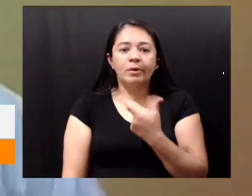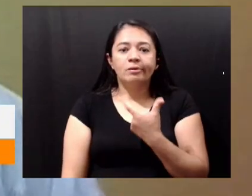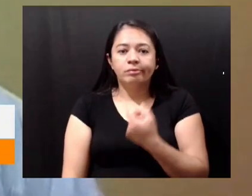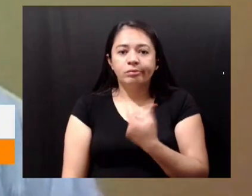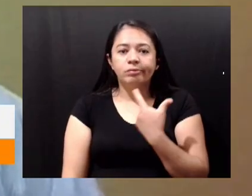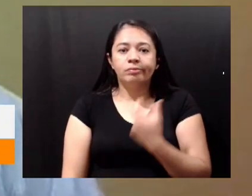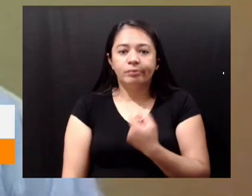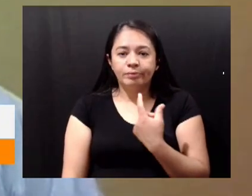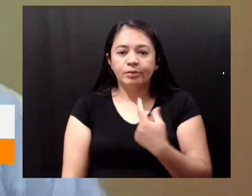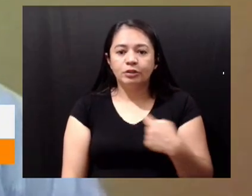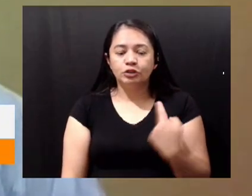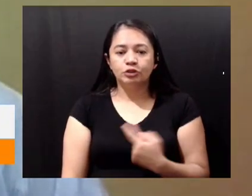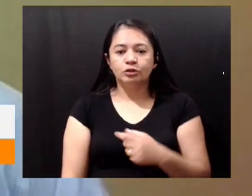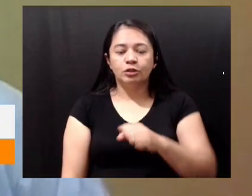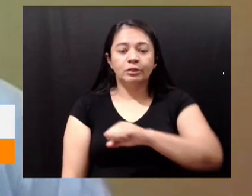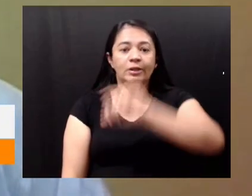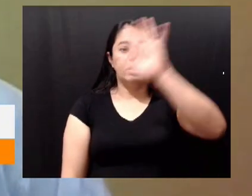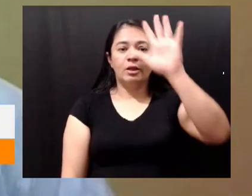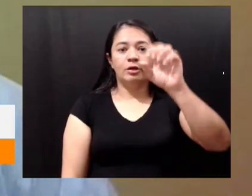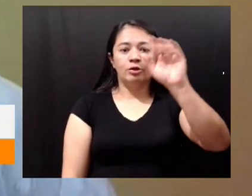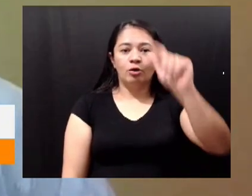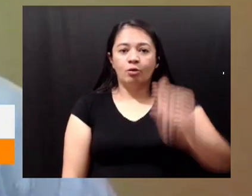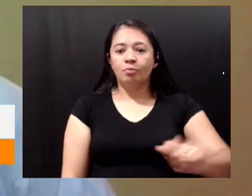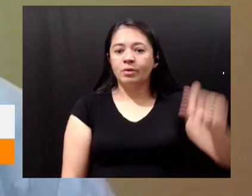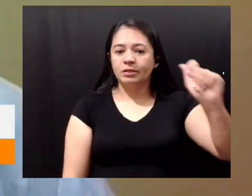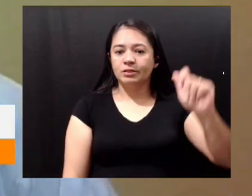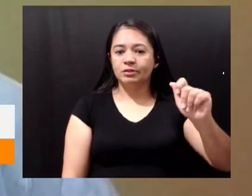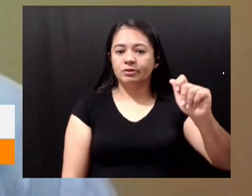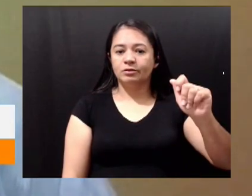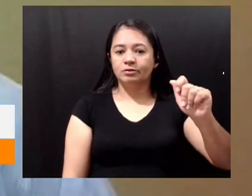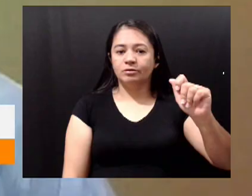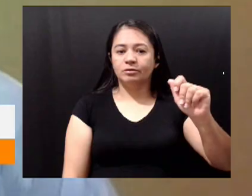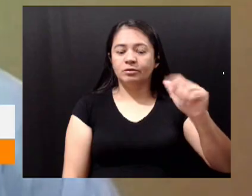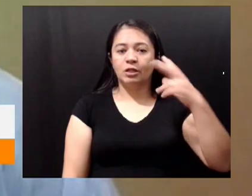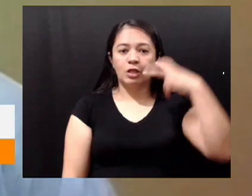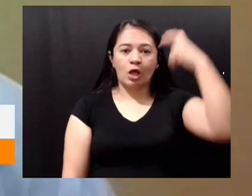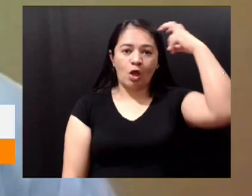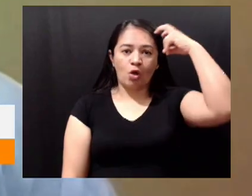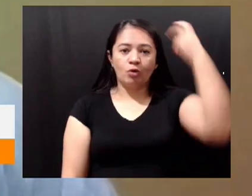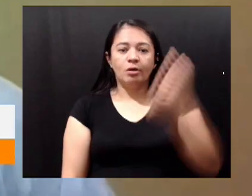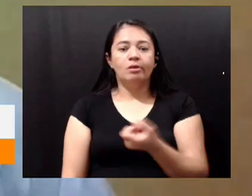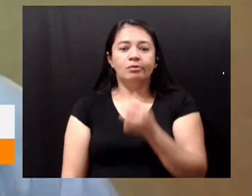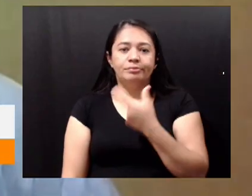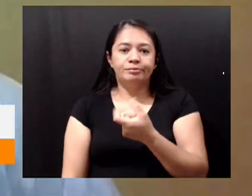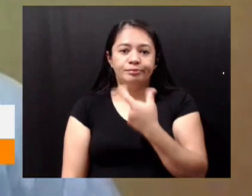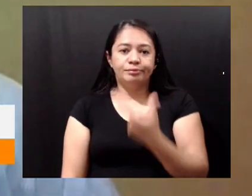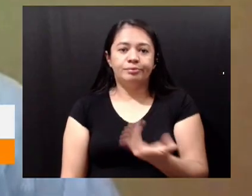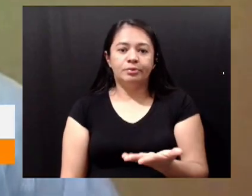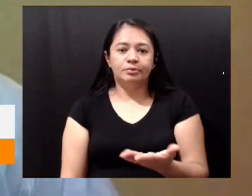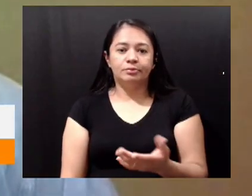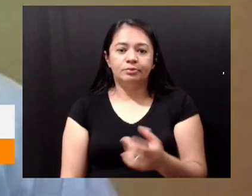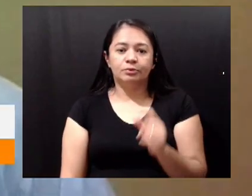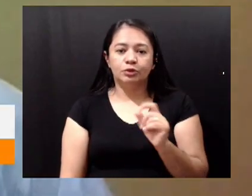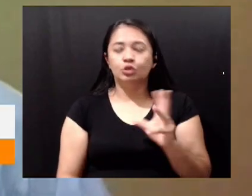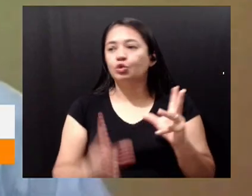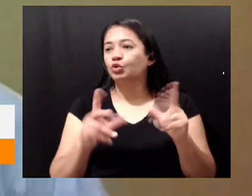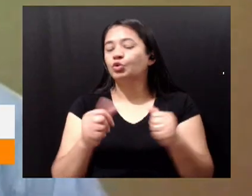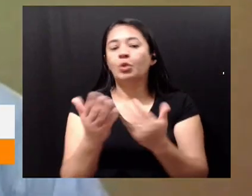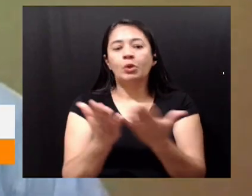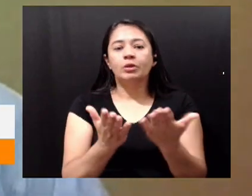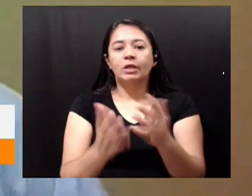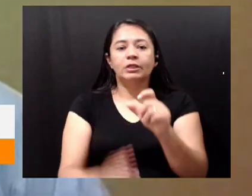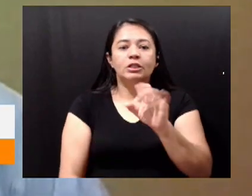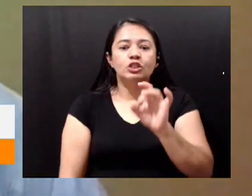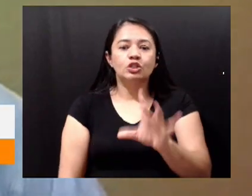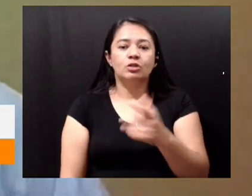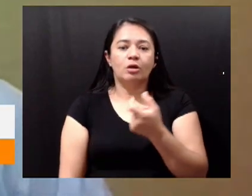numa sociedade da cultura da medicalização, né, que tudo se trata com medicamento, mas nós sabemos